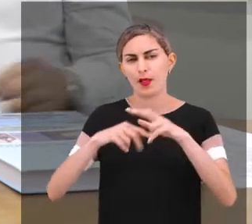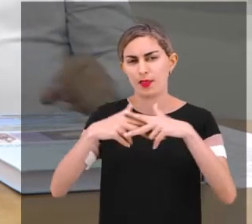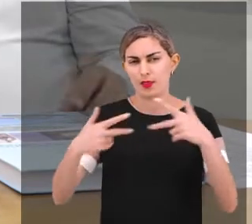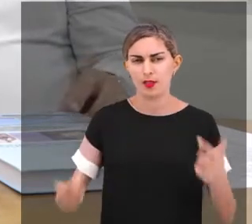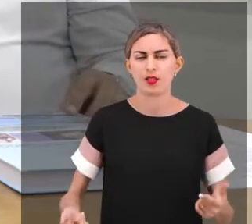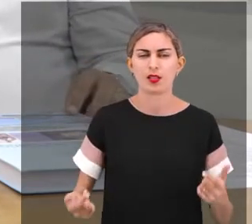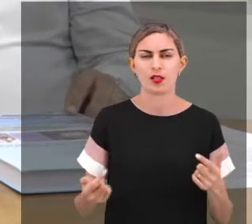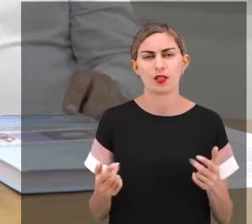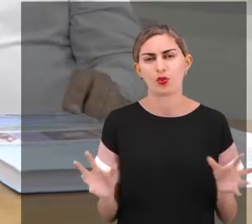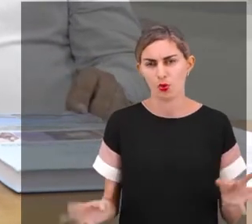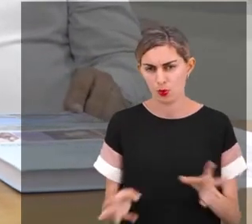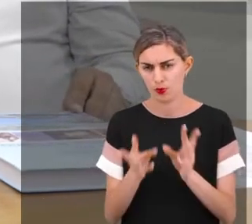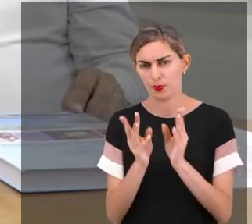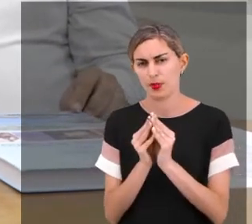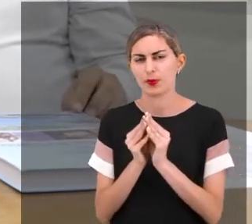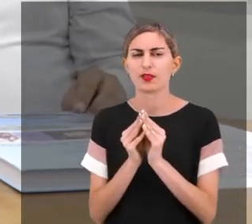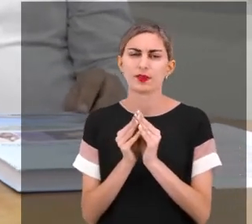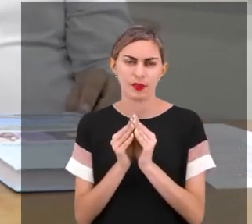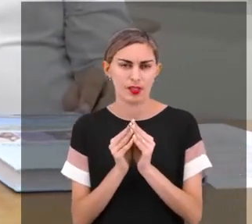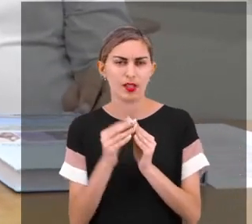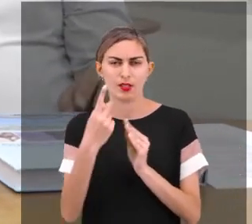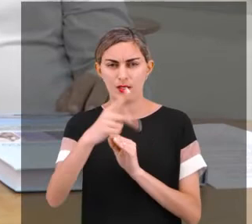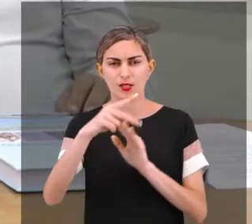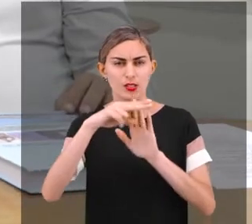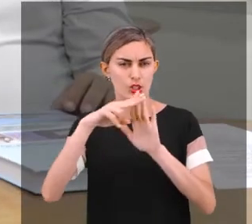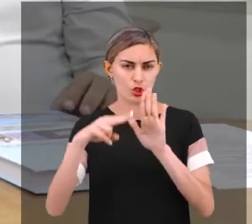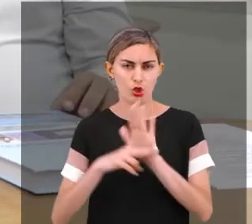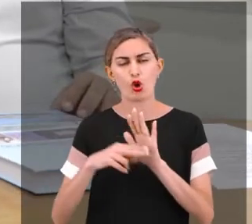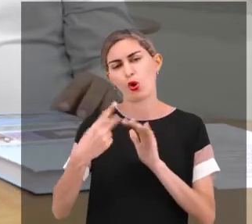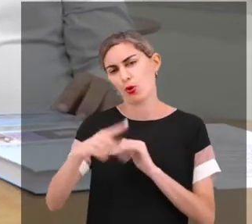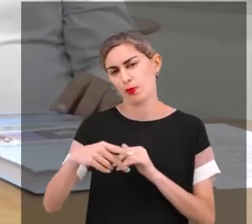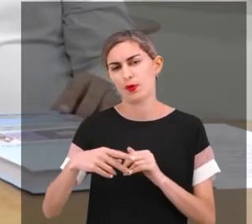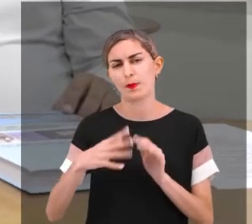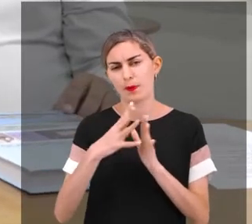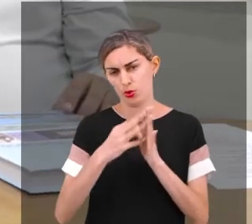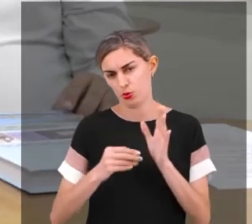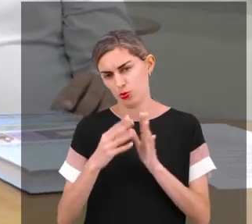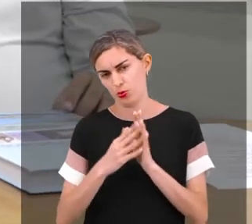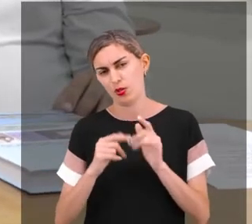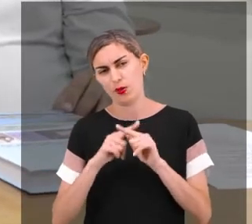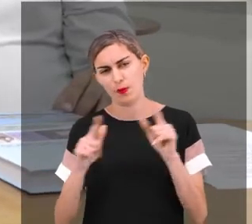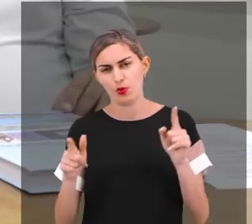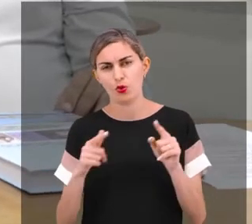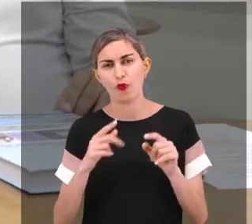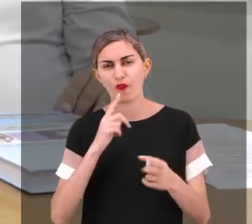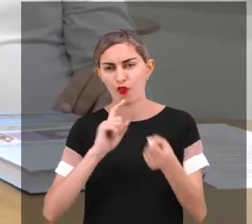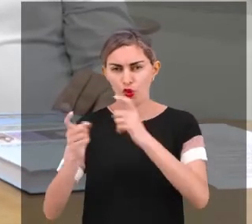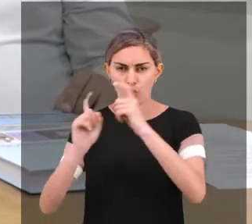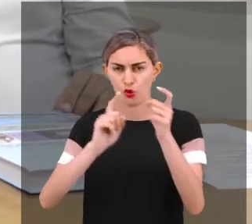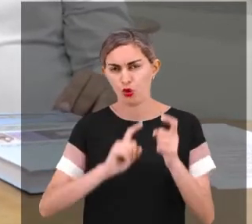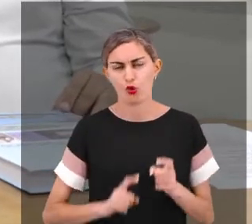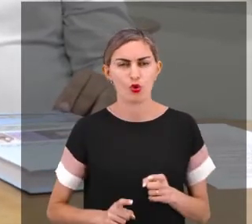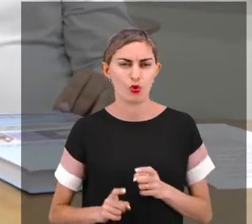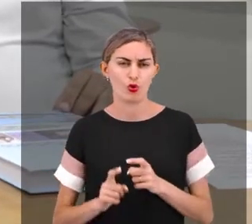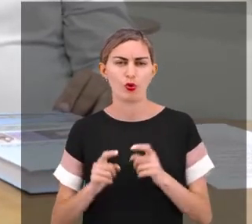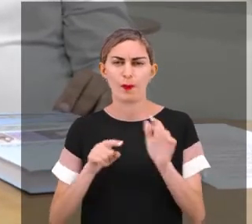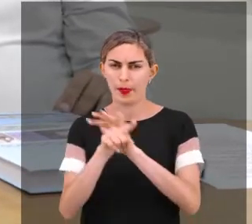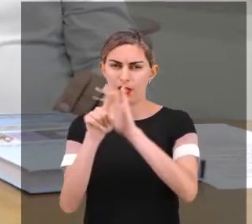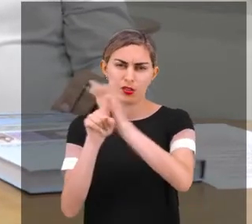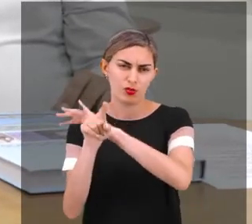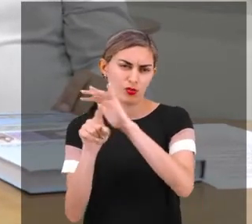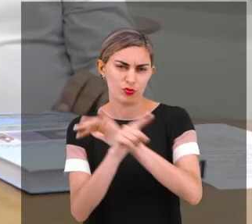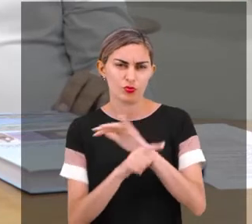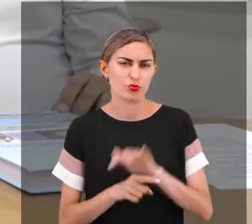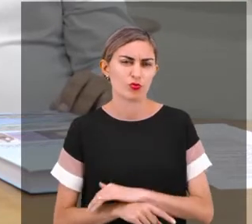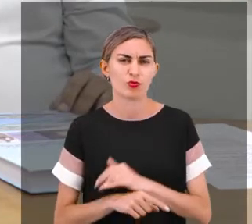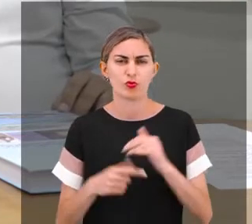materiais disponibilizados como material complementar, que nessa norma vai ser esse manual e mais outras coisas. Aproveite os fóruns, as perguntas